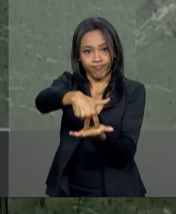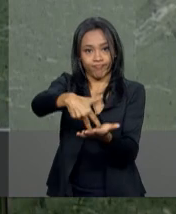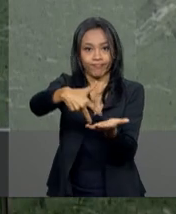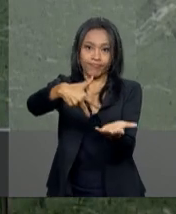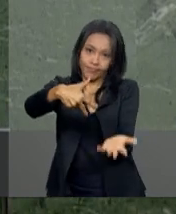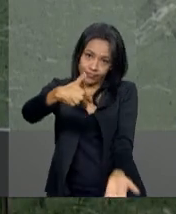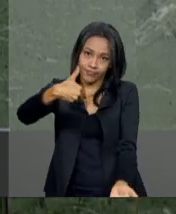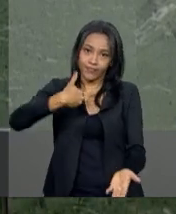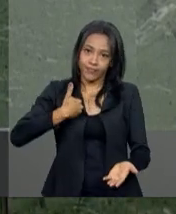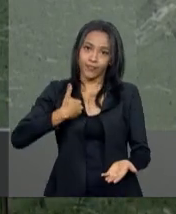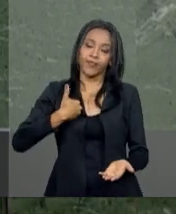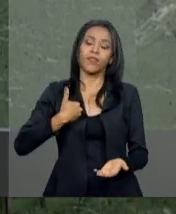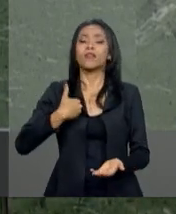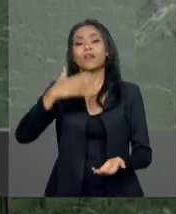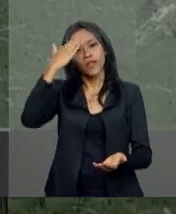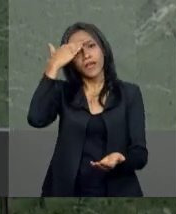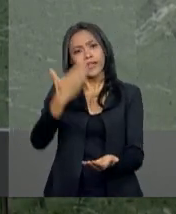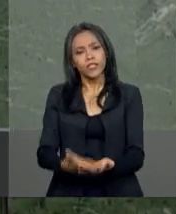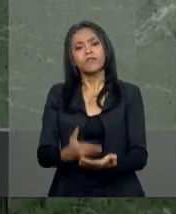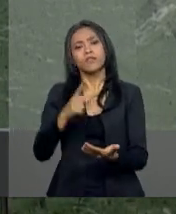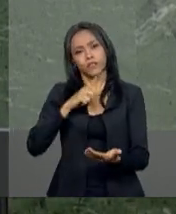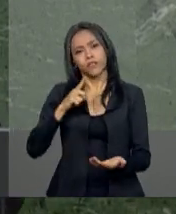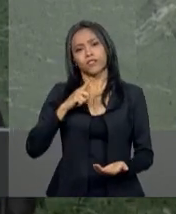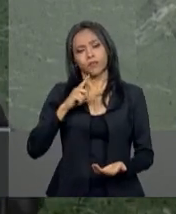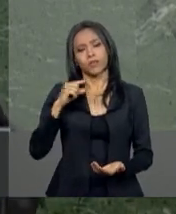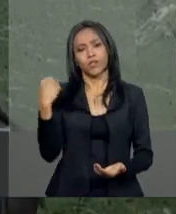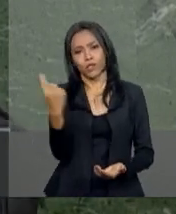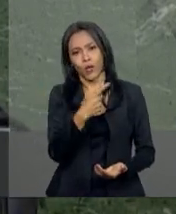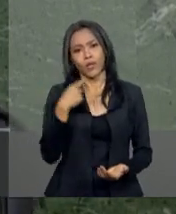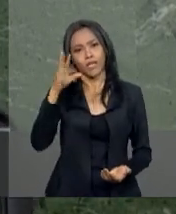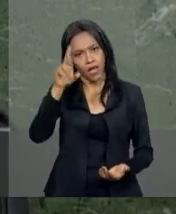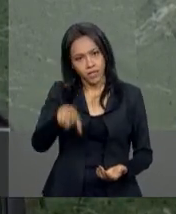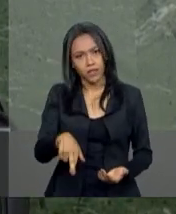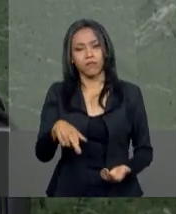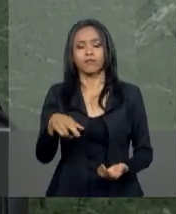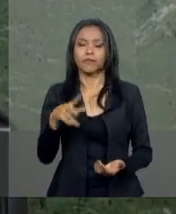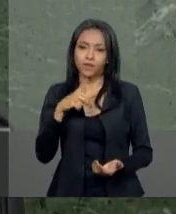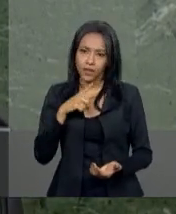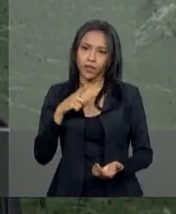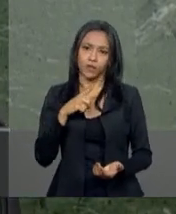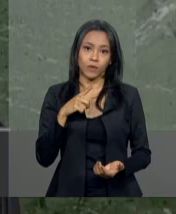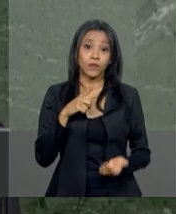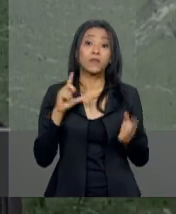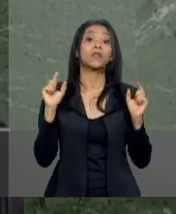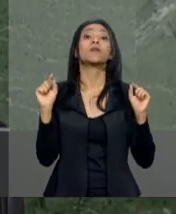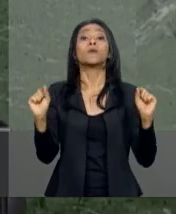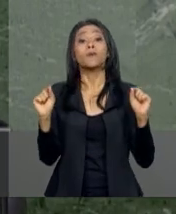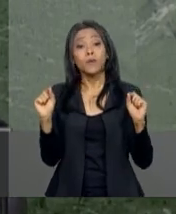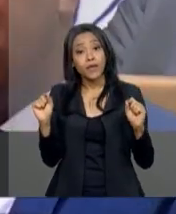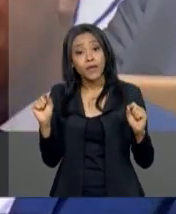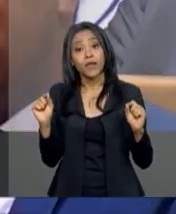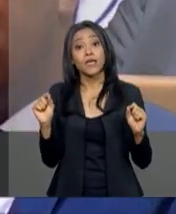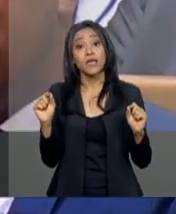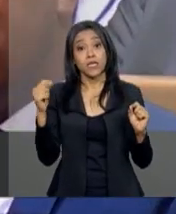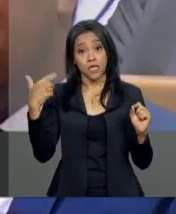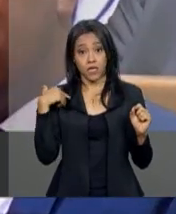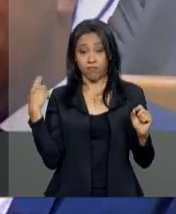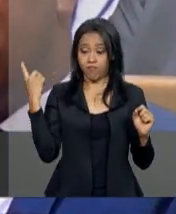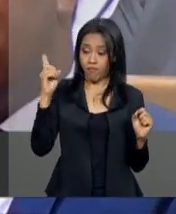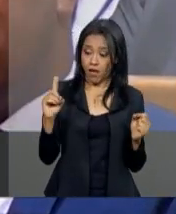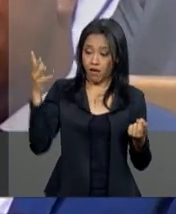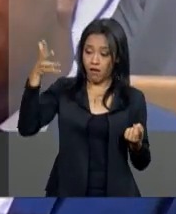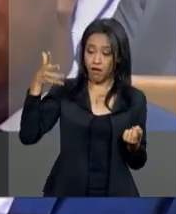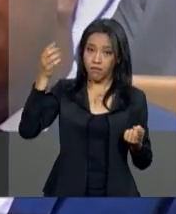e creio tínhamos razão ainda temos razão e as palavras que pronunciamos